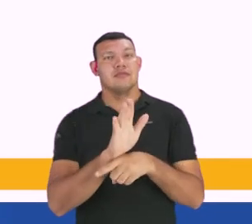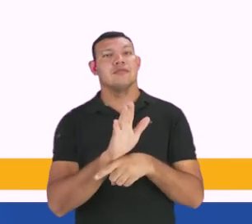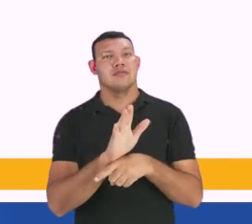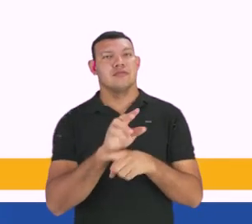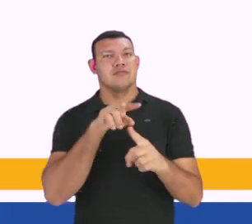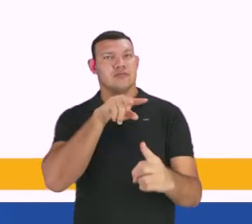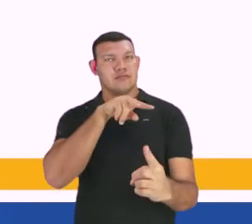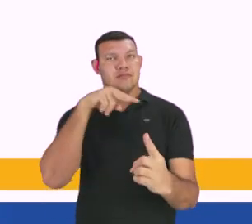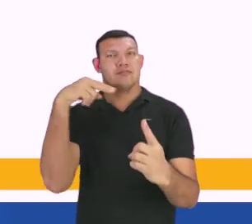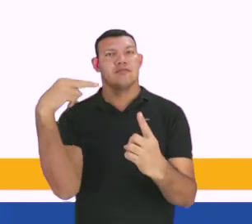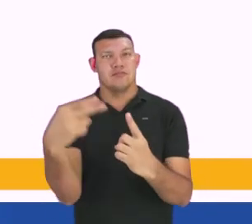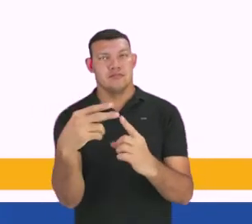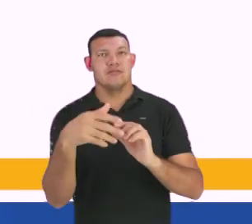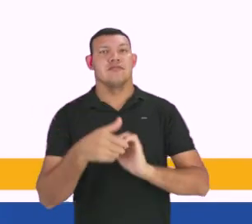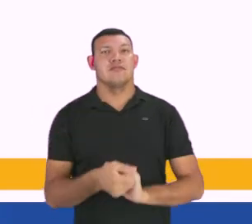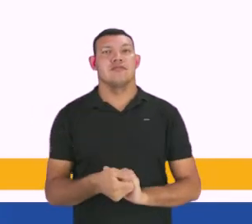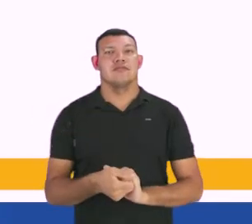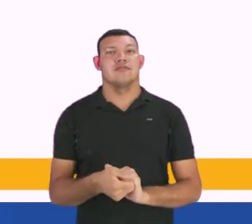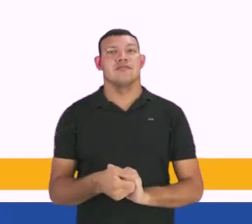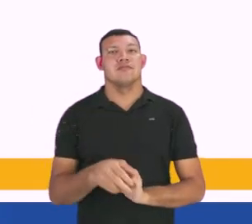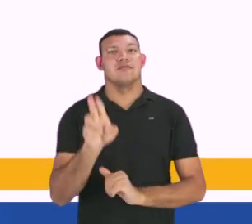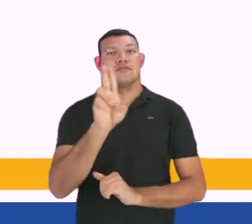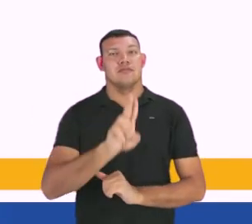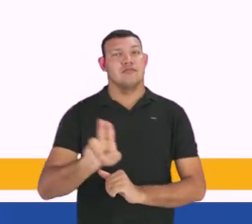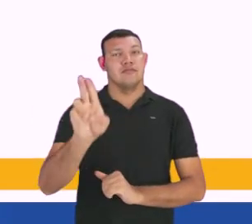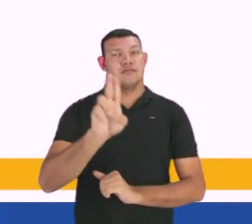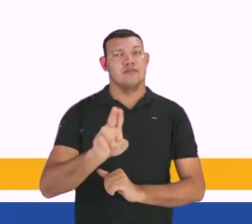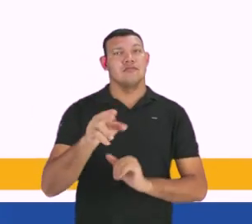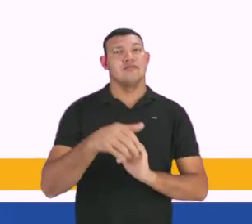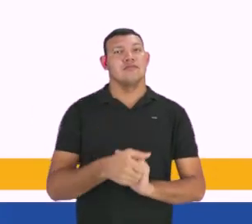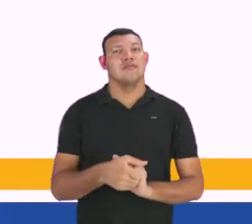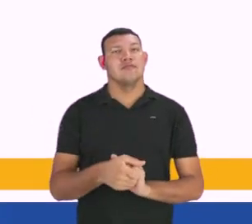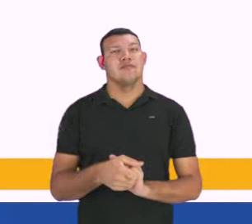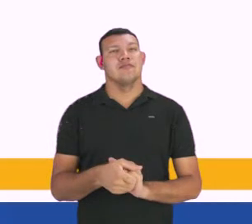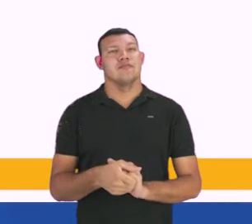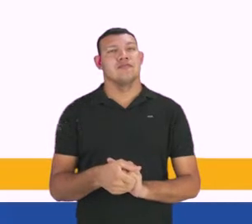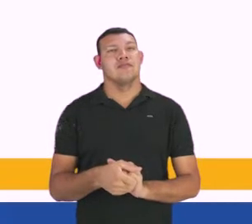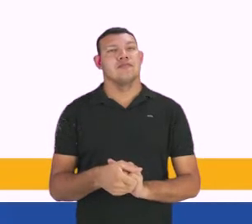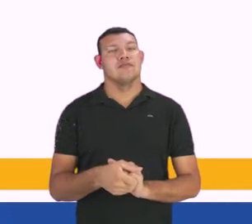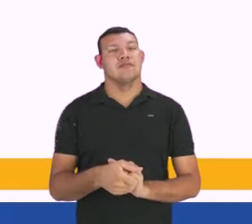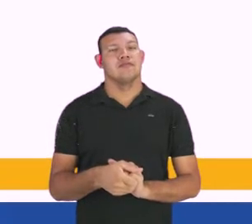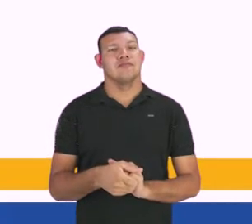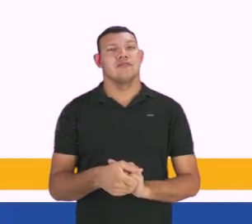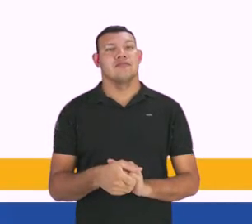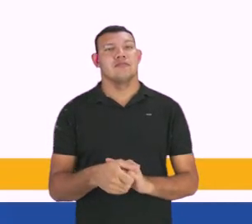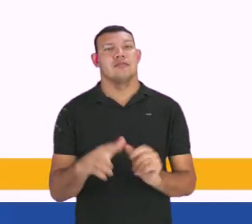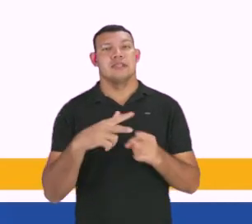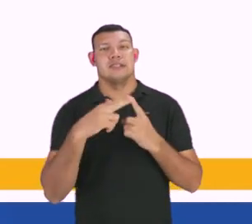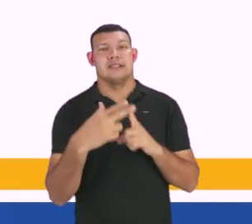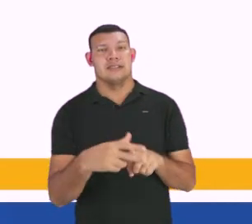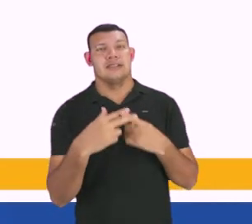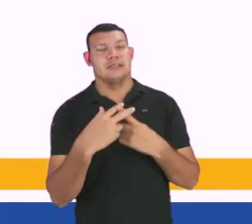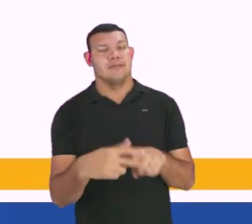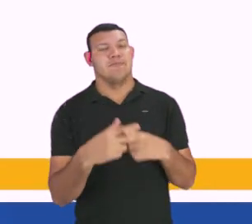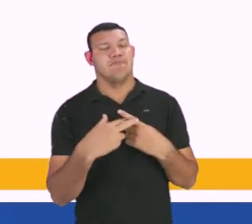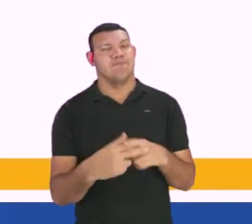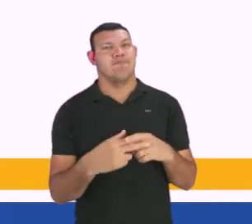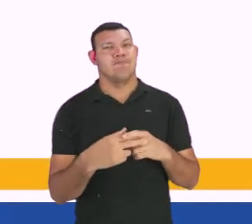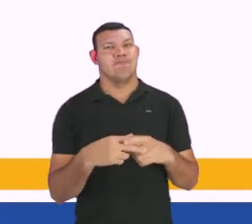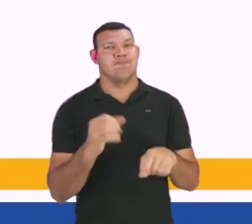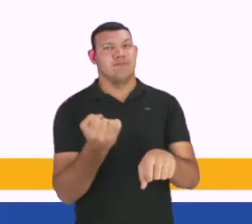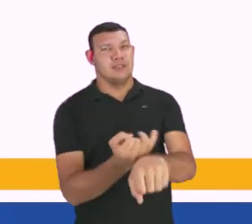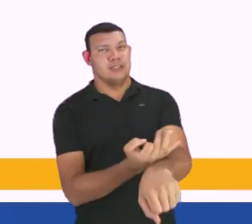Ele sustenta seu ponto de vista na última oração lá, ó. Talvez nossos equipamentos não tenham